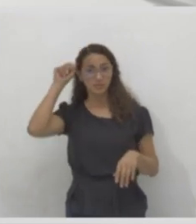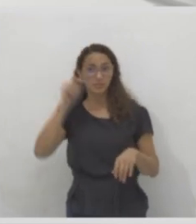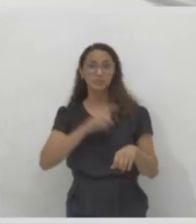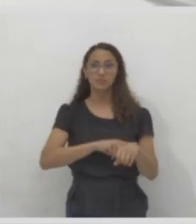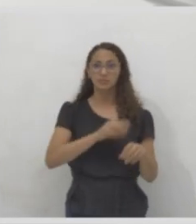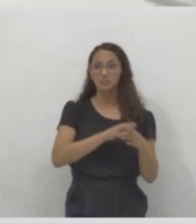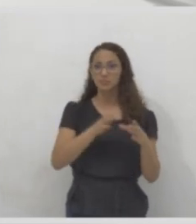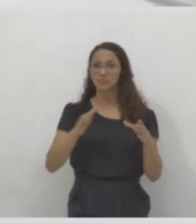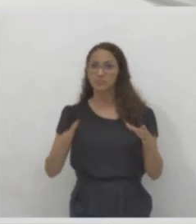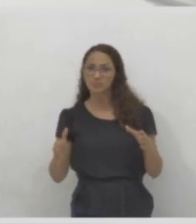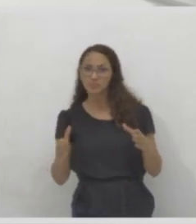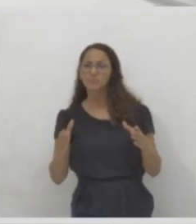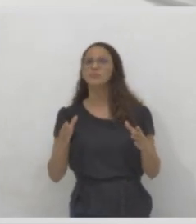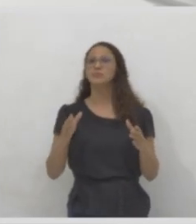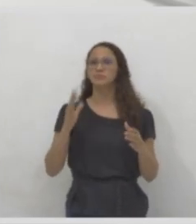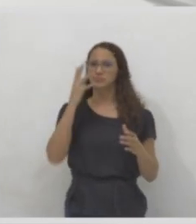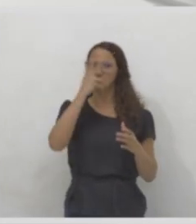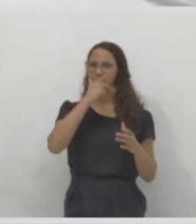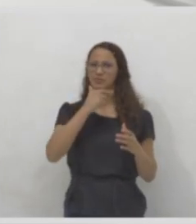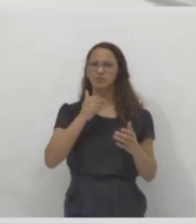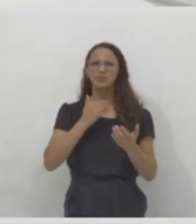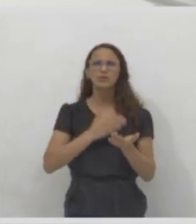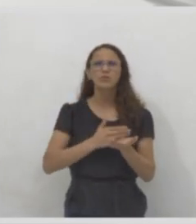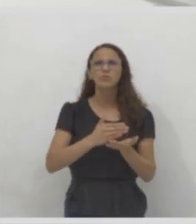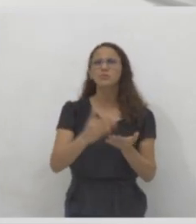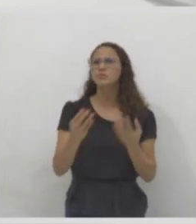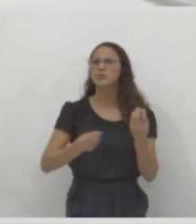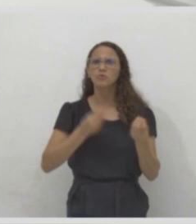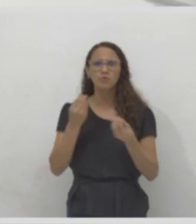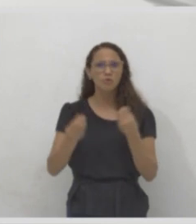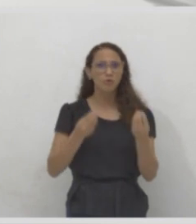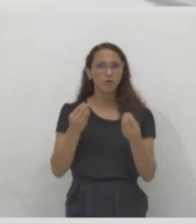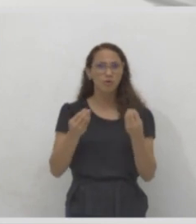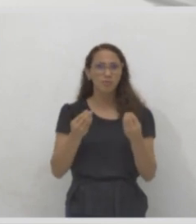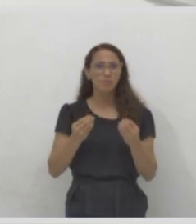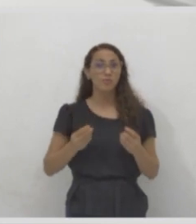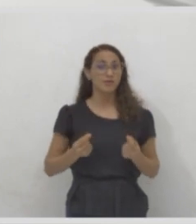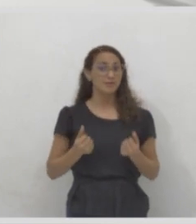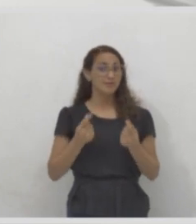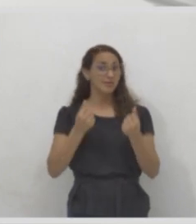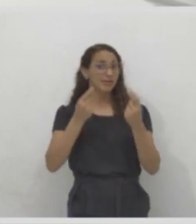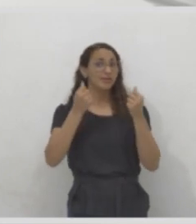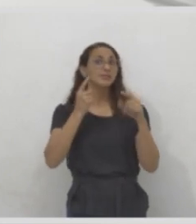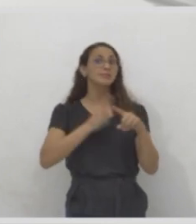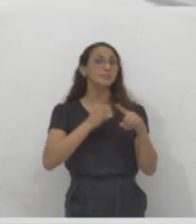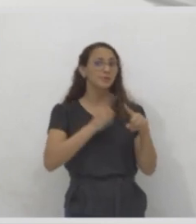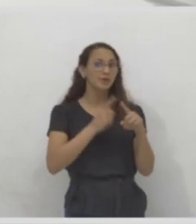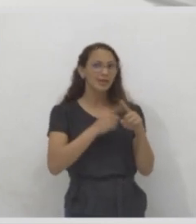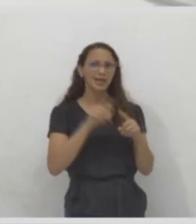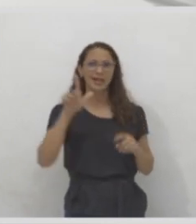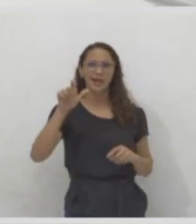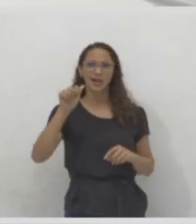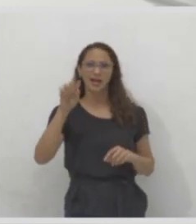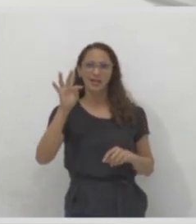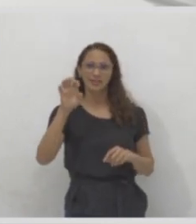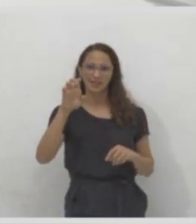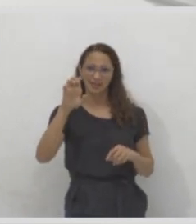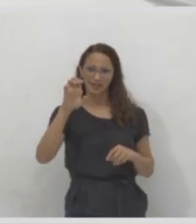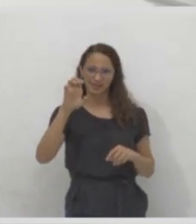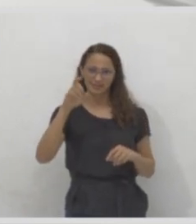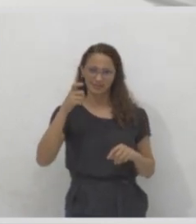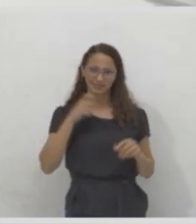Époque deu-se por conta do boom provocado pela riqueza proveniente da extração do látex, a borracha, extraído de